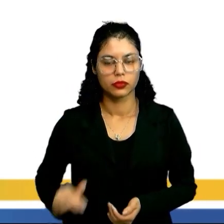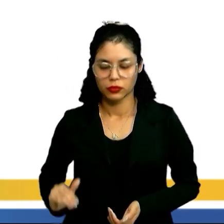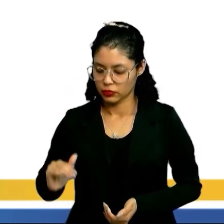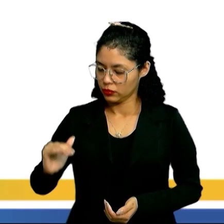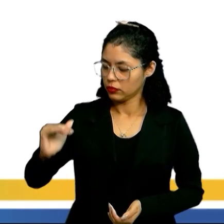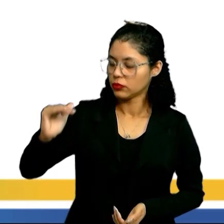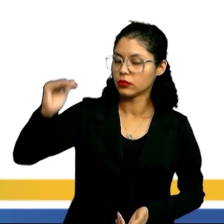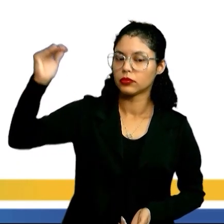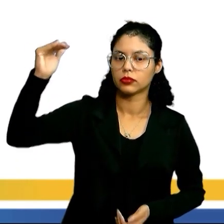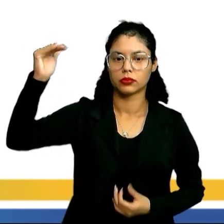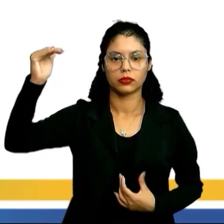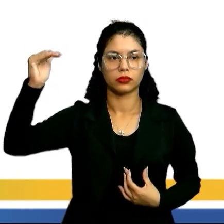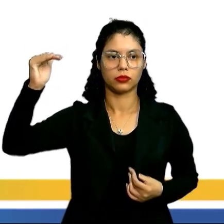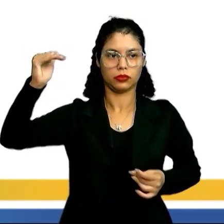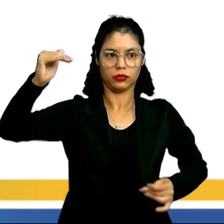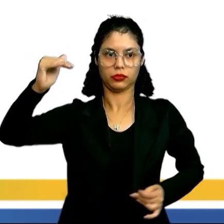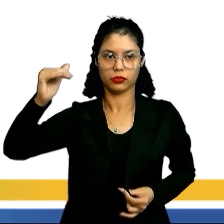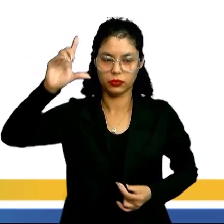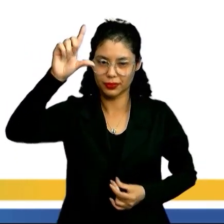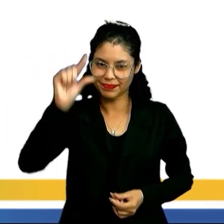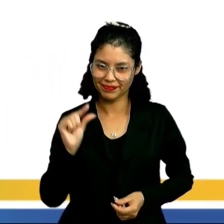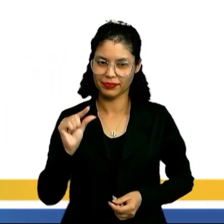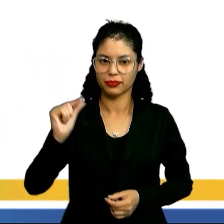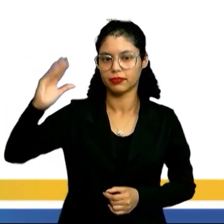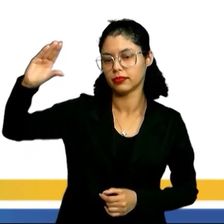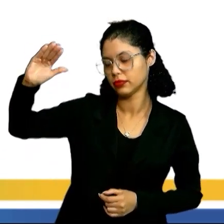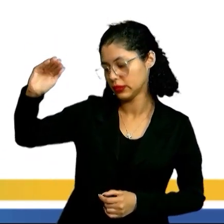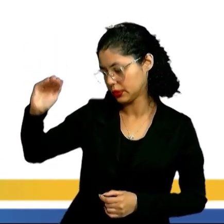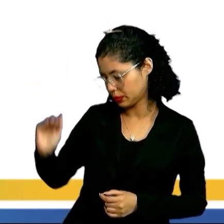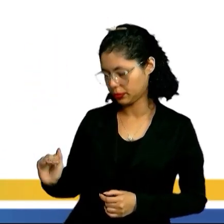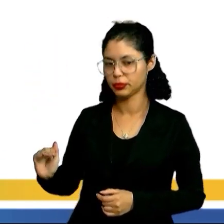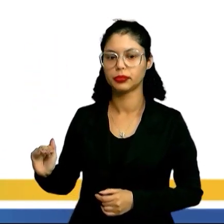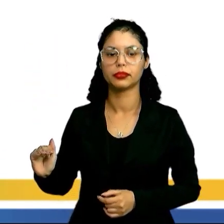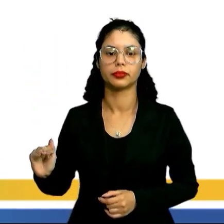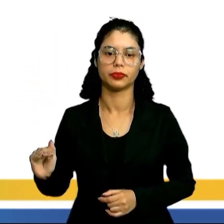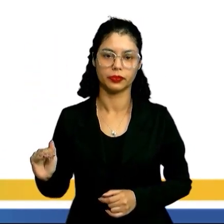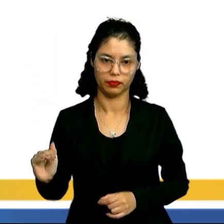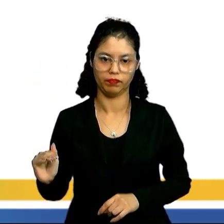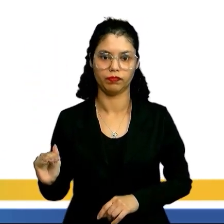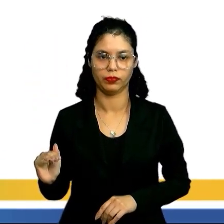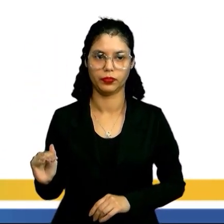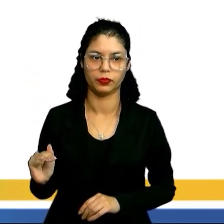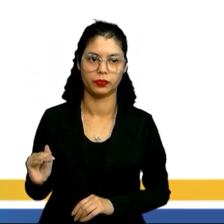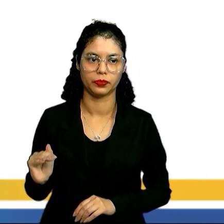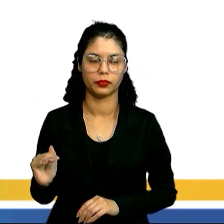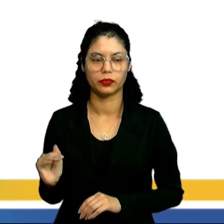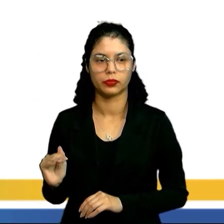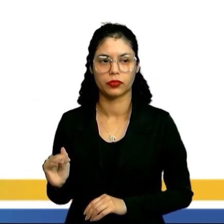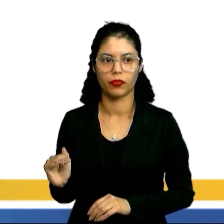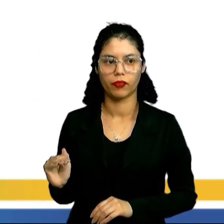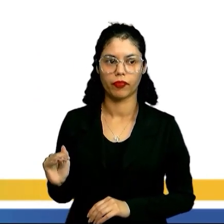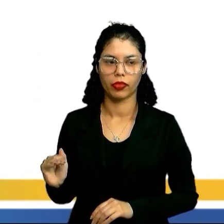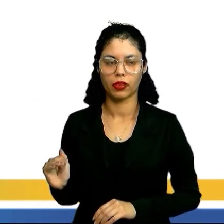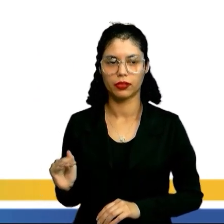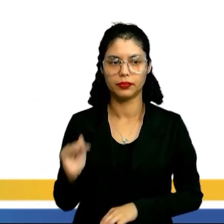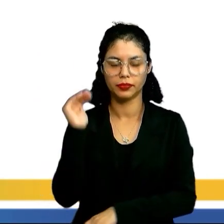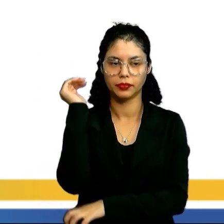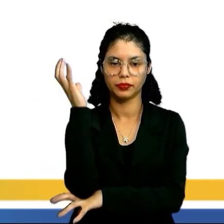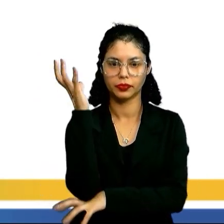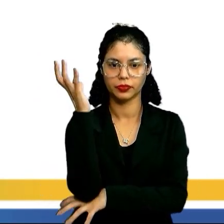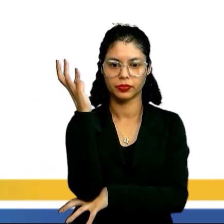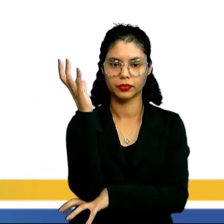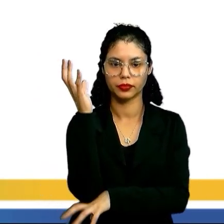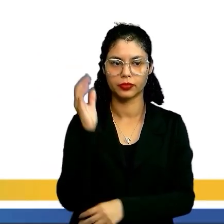que quando eu tenho baixa auxina, no caule eu vou inibir o seu crescimento. Na raiz vai